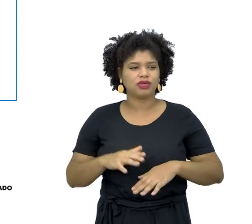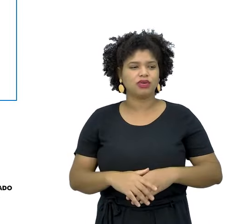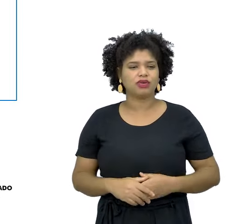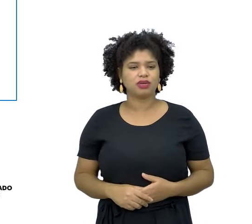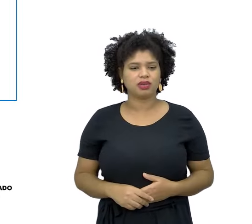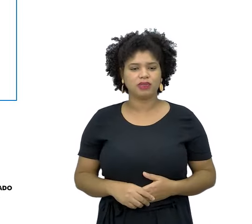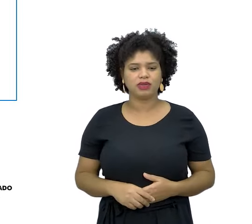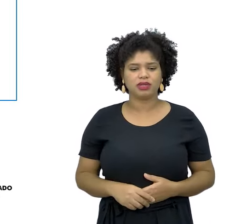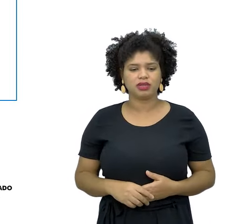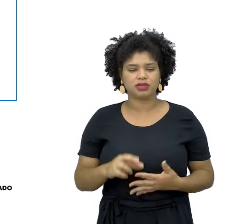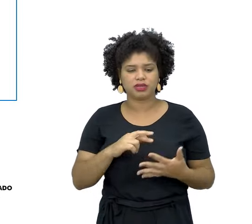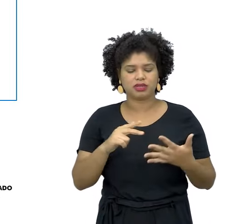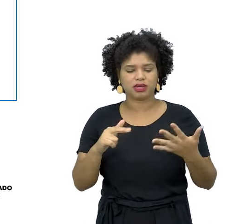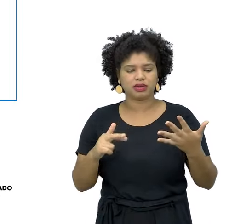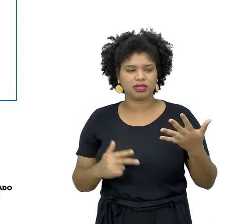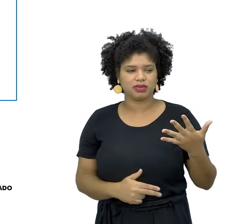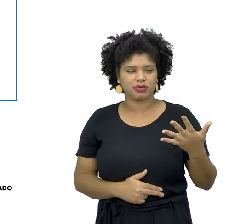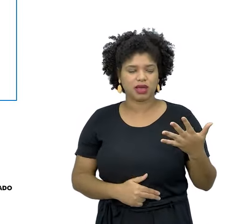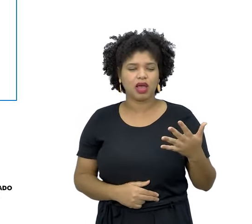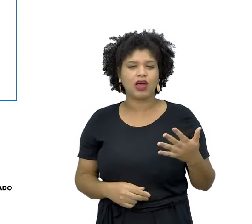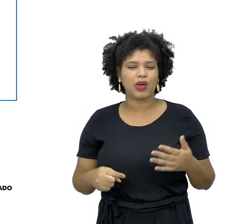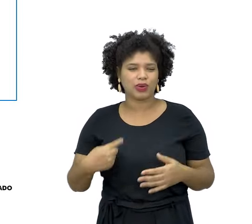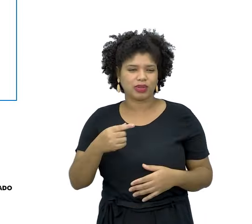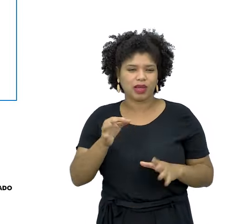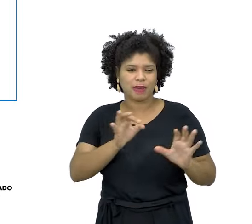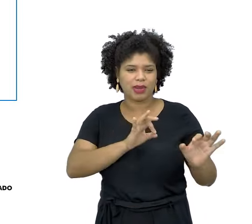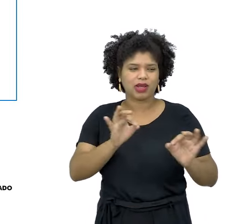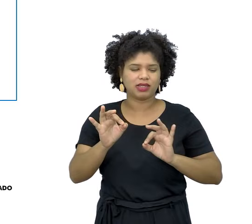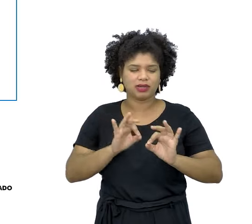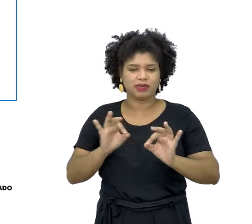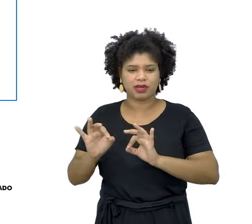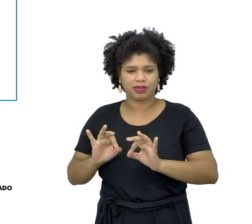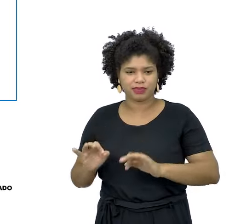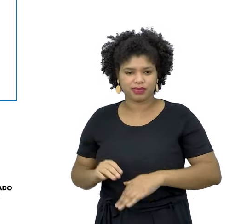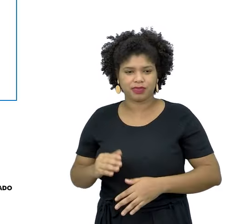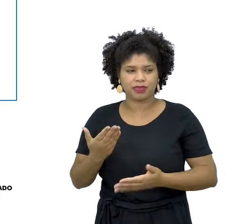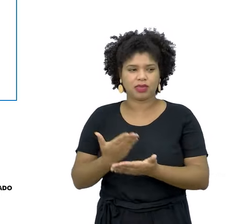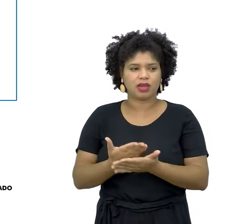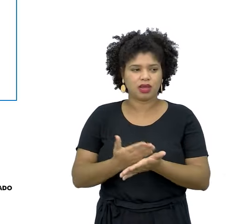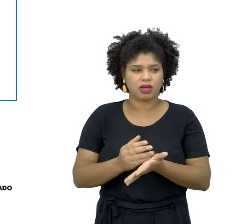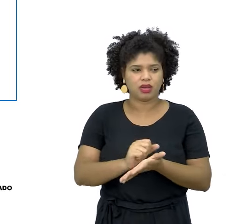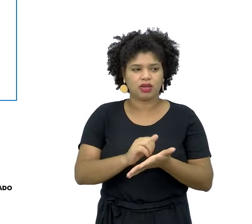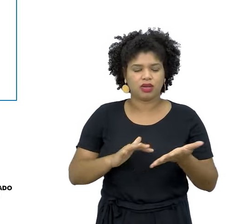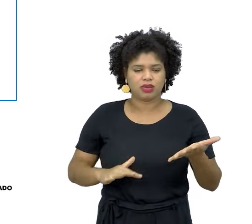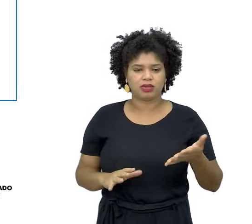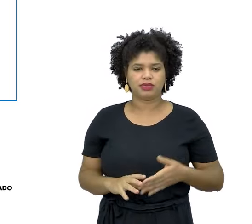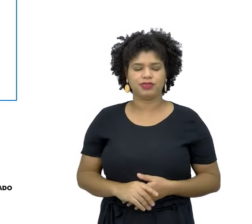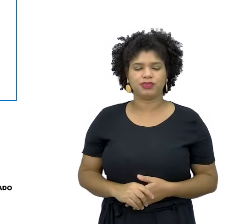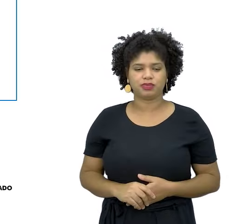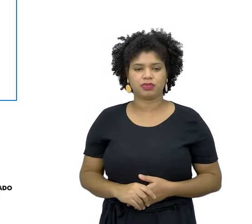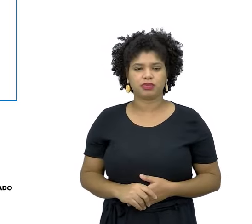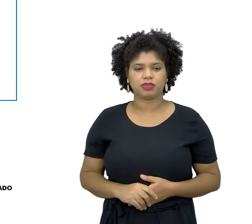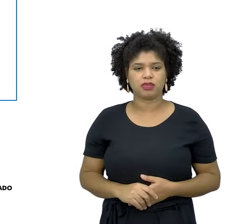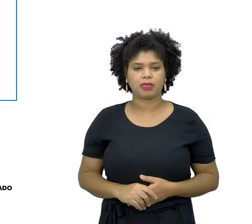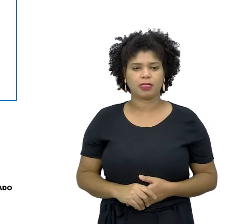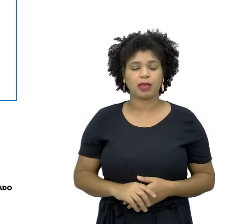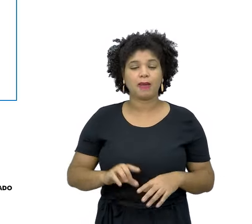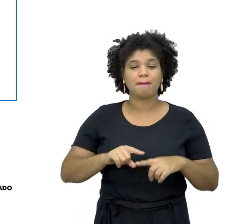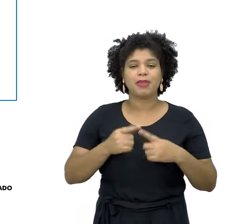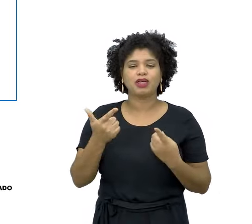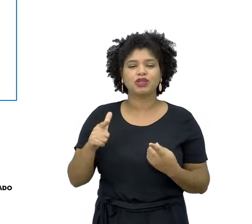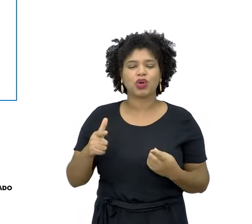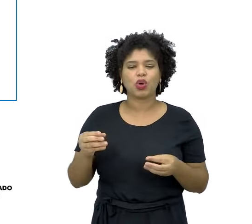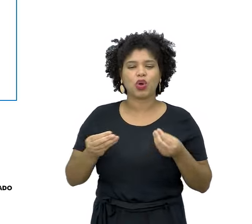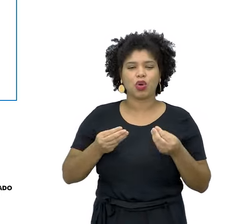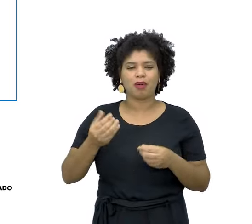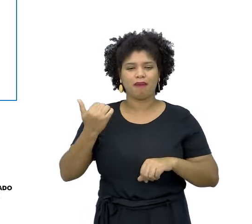para a etapa 1, tendo feito o seu planejamento das aulas 1 até 8. E quais são os meios